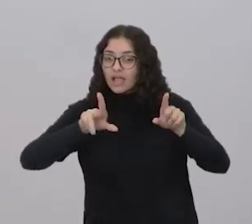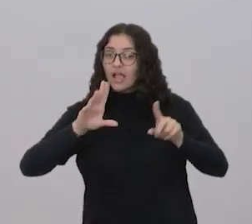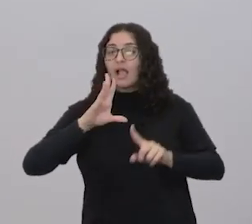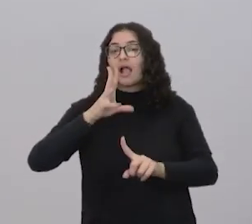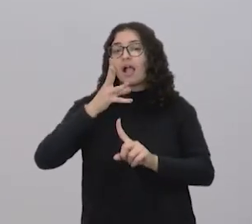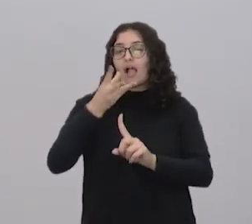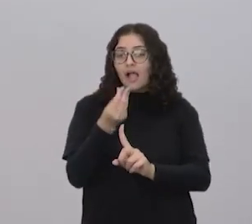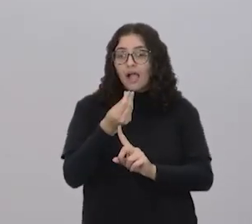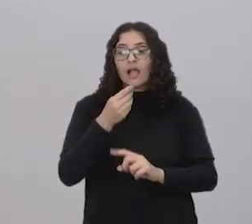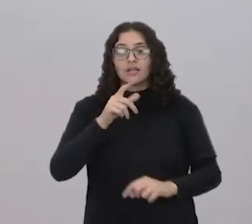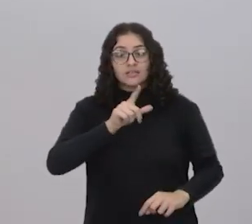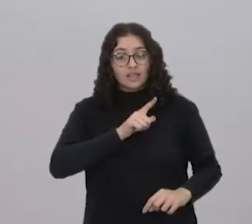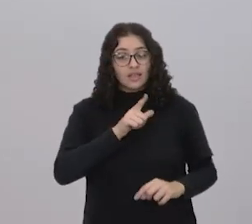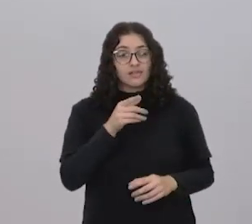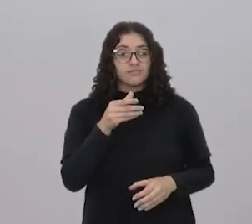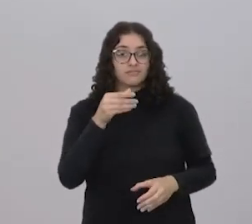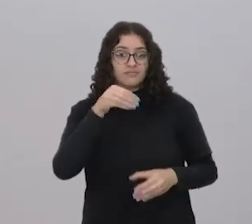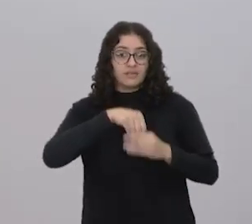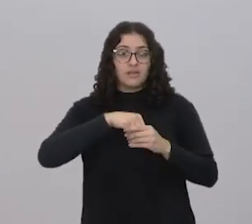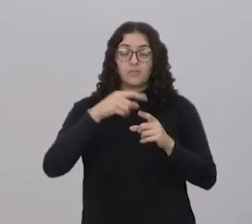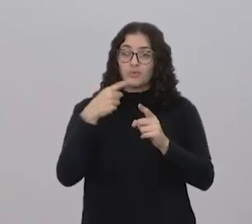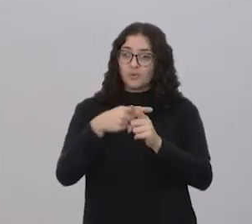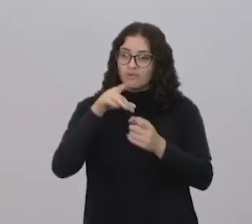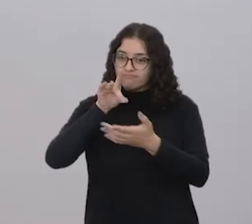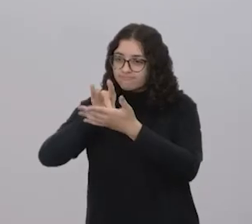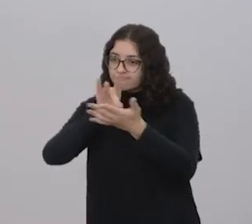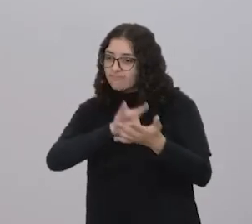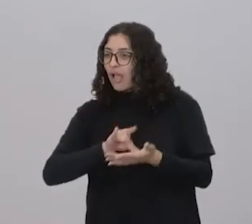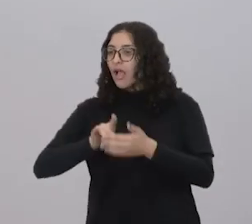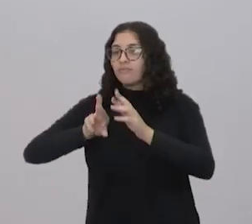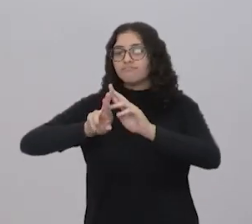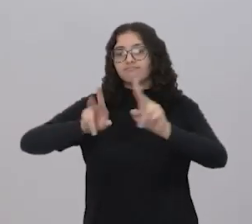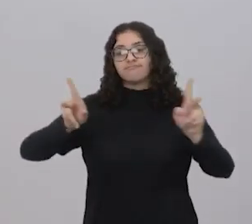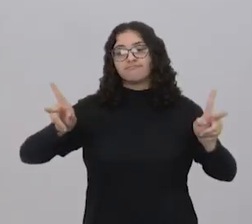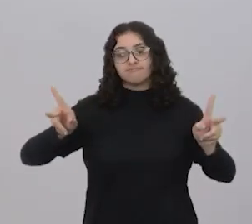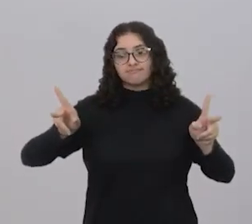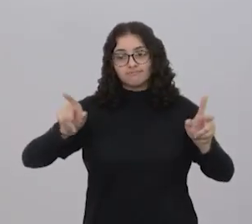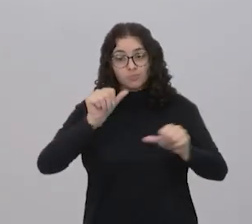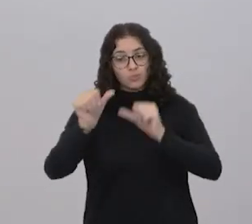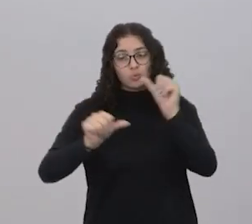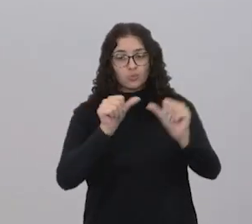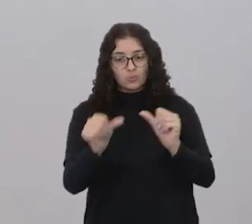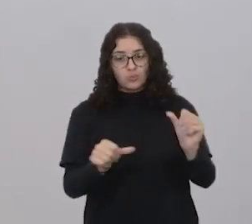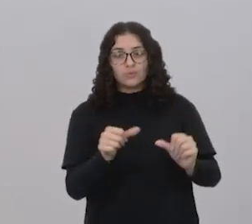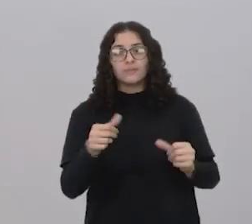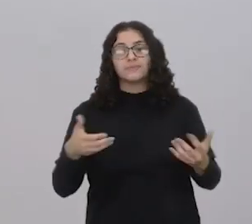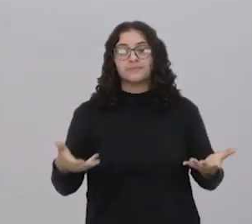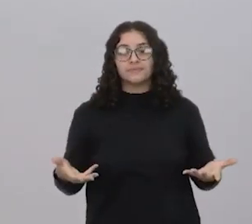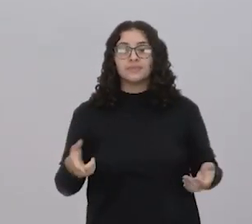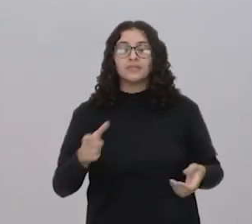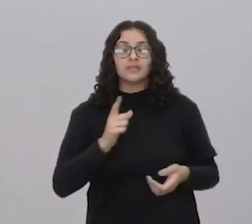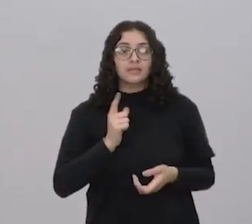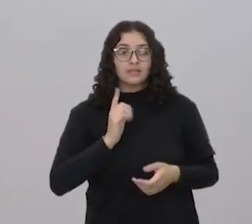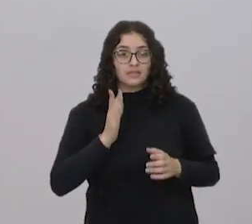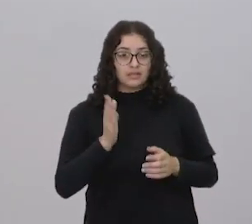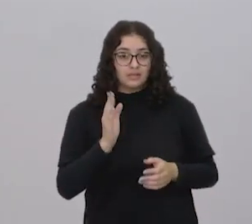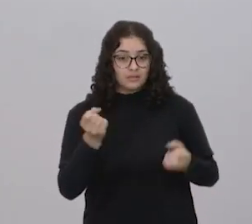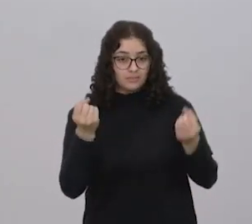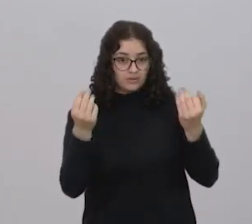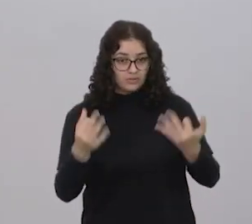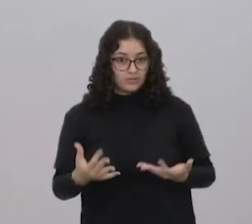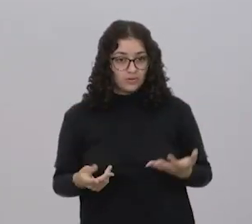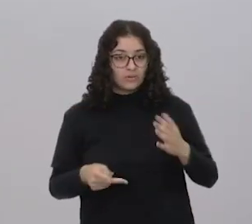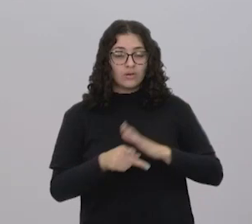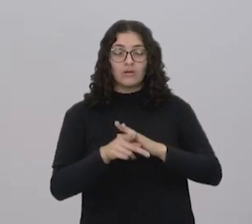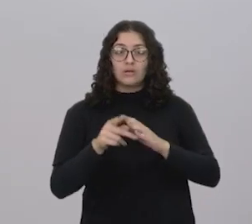arte vão se inserindo, porque as realidades são distintas e elas vão mudando. A gente acabou de comentar a questão